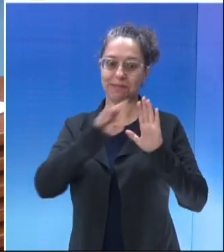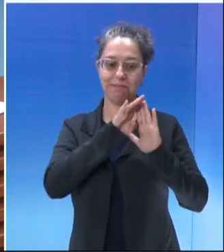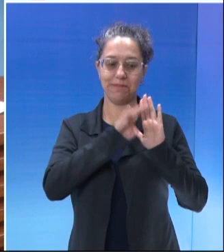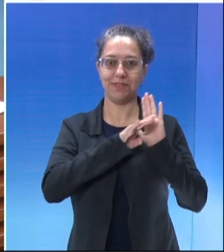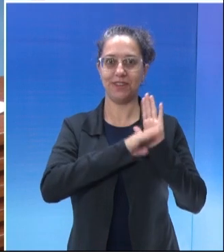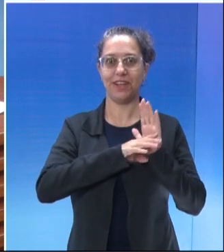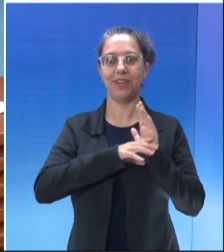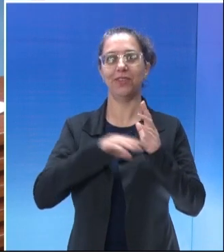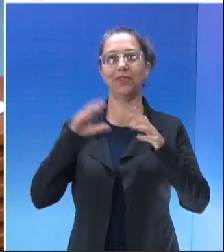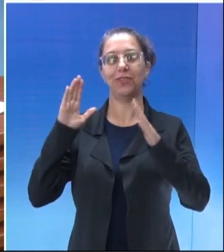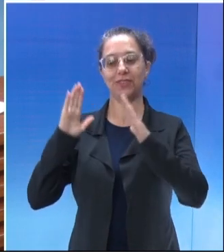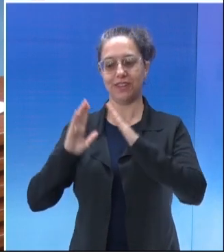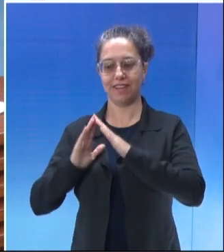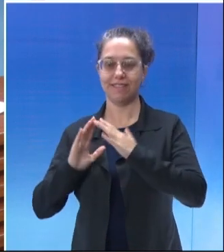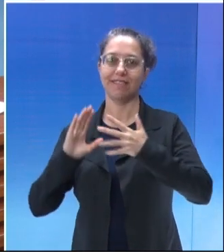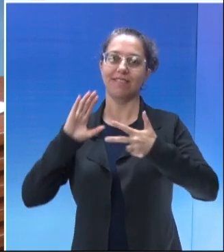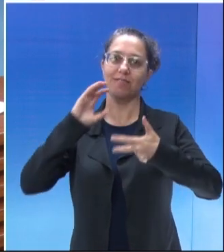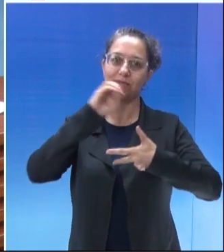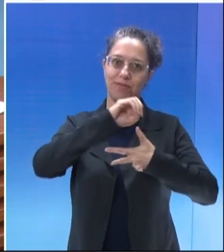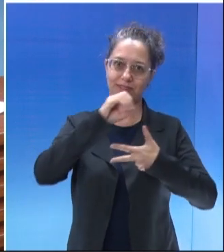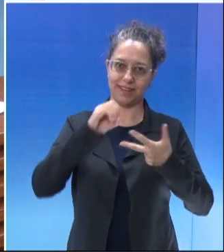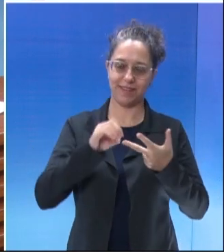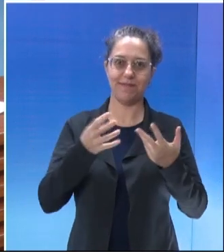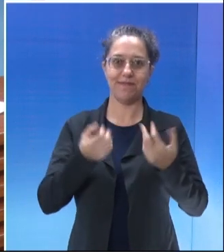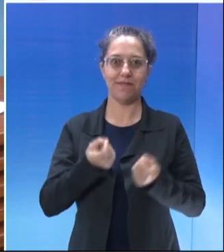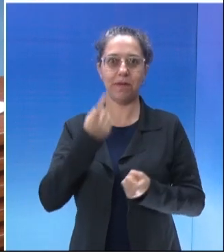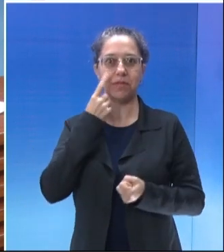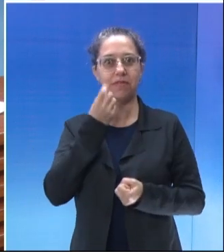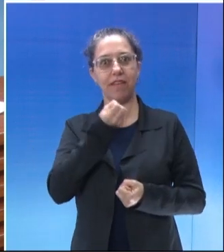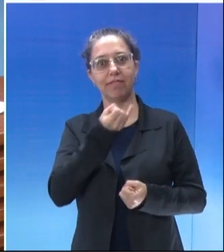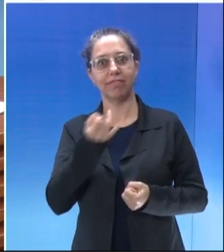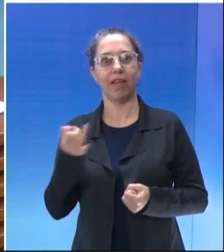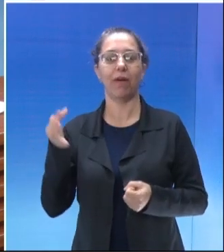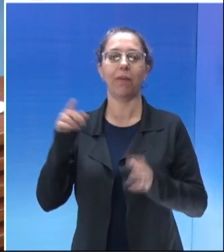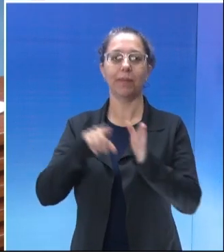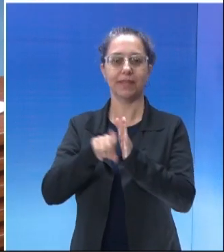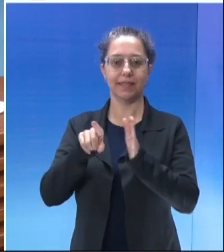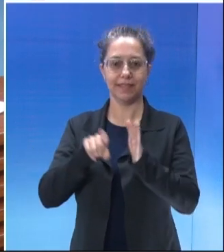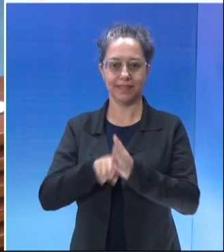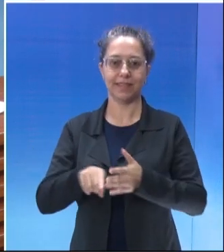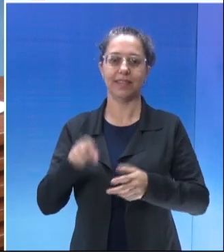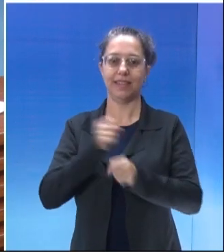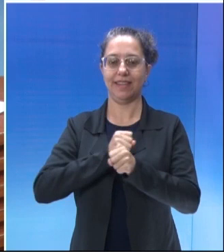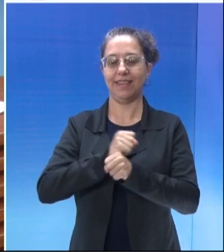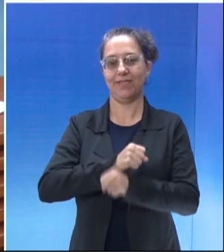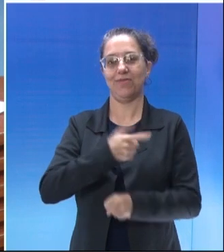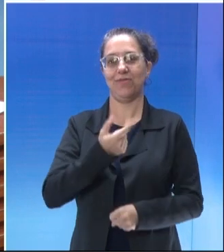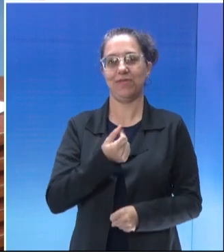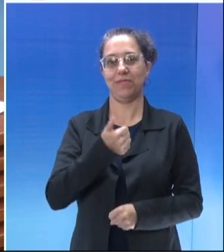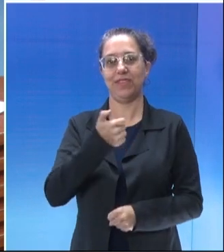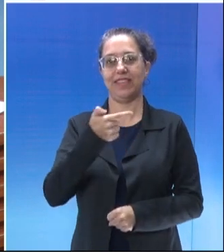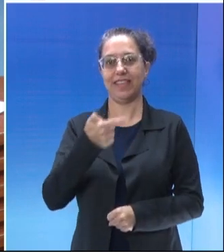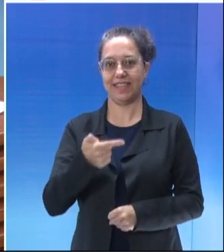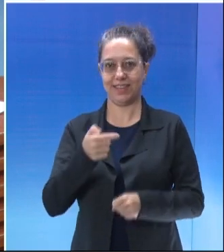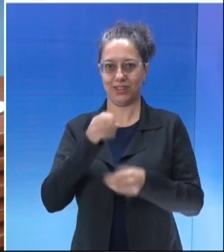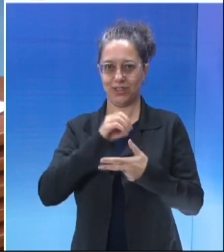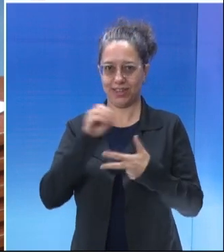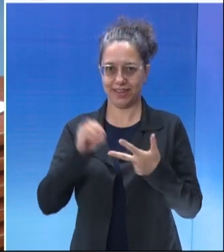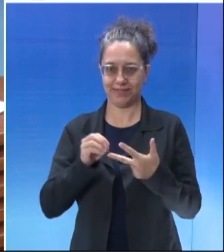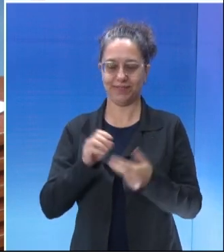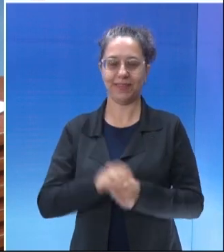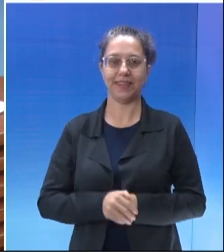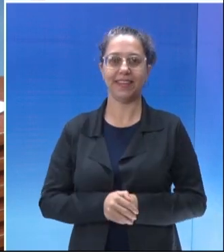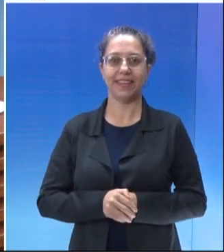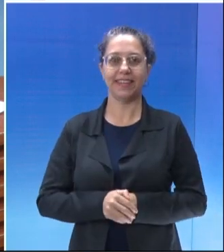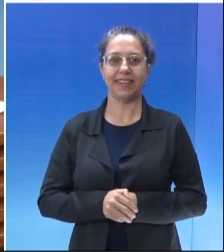nós vamos trabalhar algumas questões do Enem de 2017, né? Nós